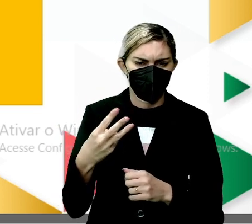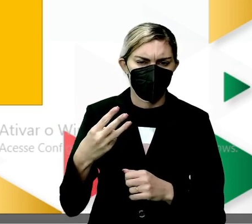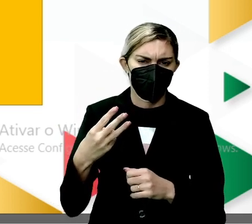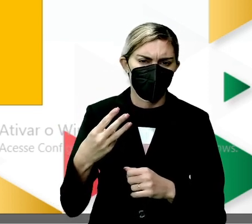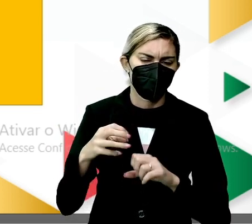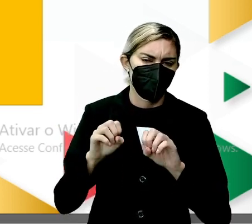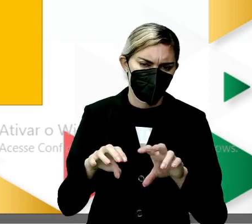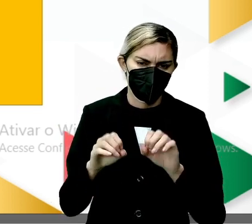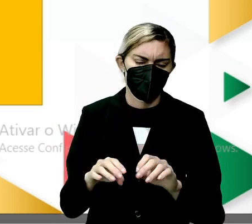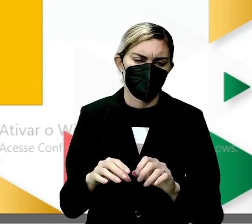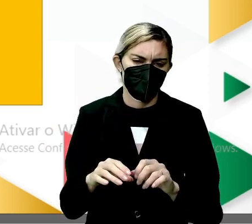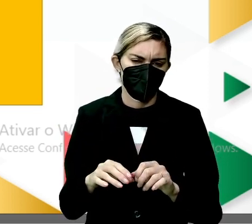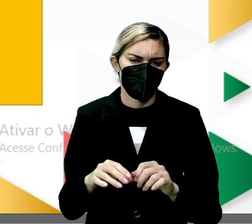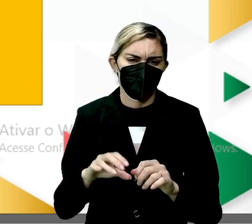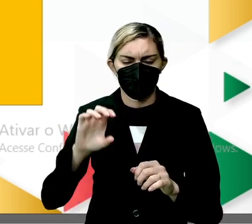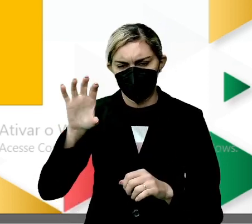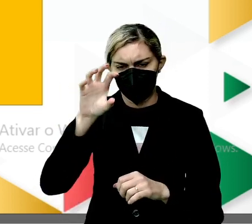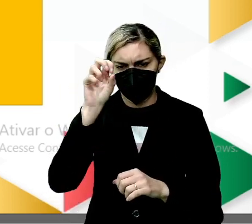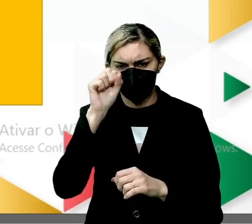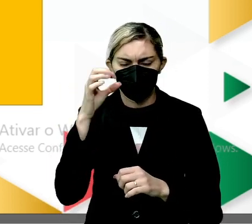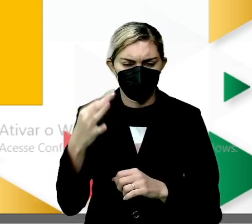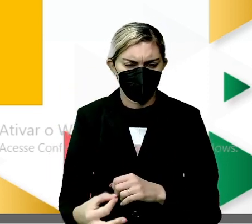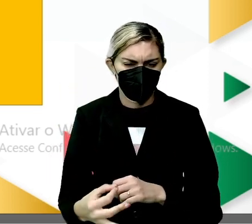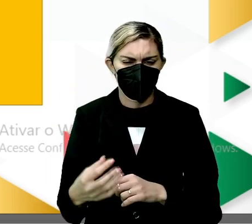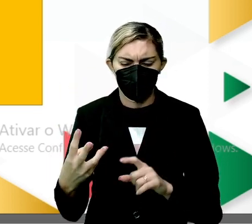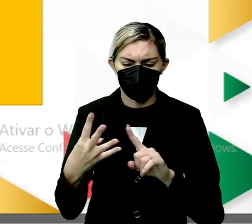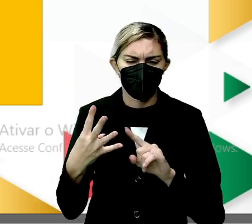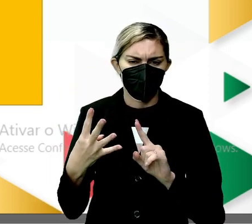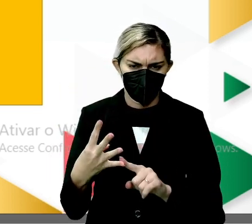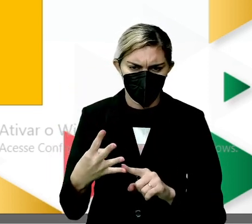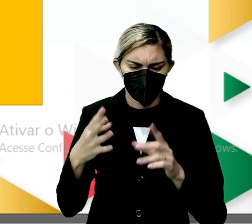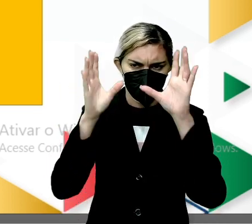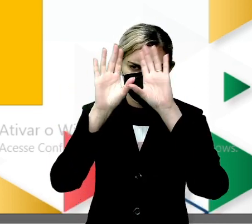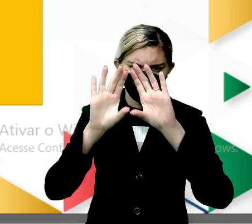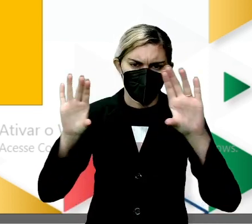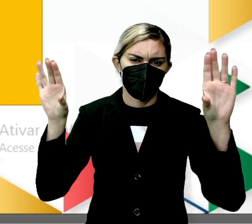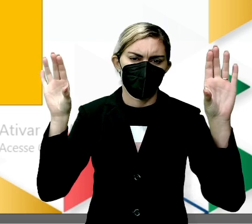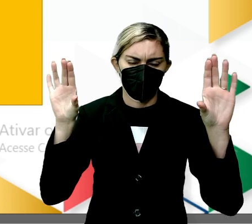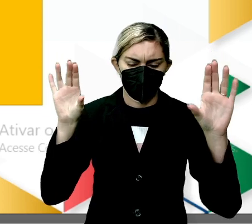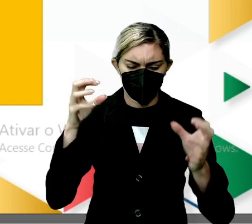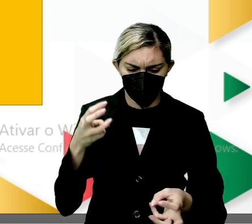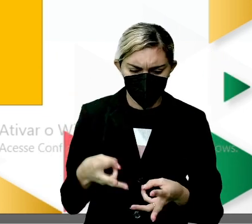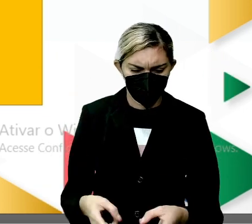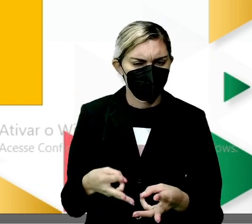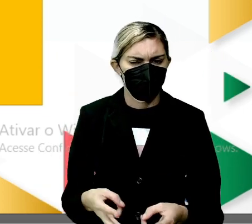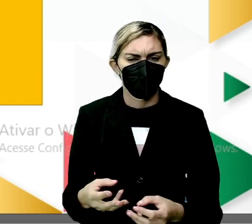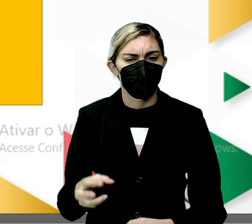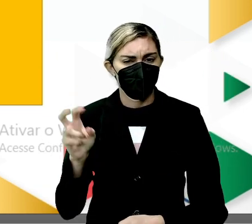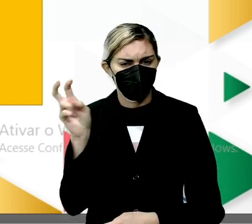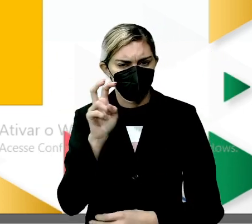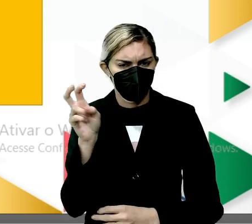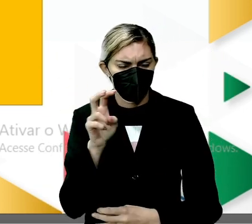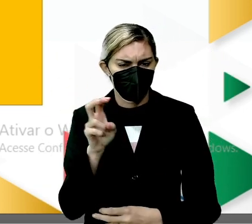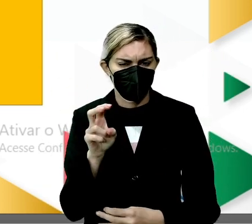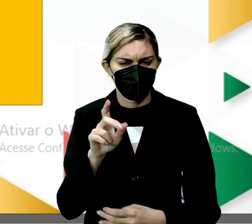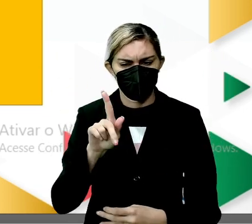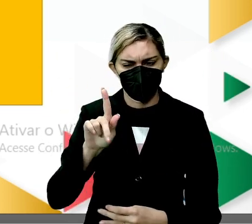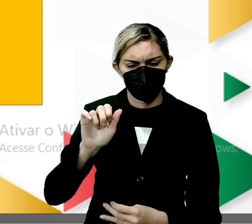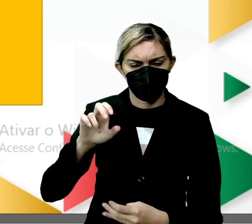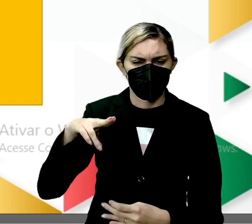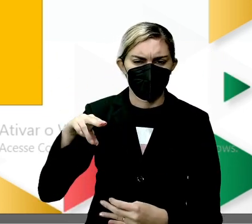Evangelho segundo o Espiritismo. Certo? Quarto, o céu e o inferno. E o quinto, a